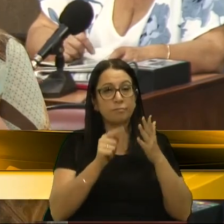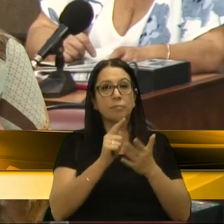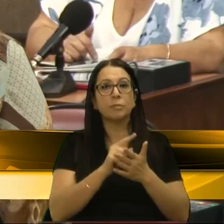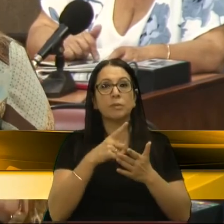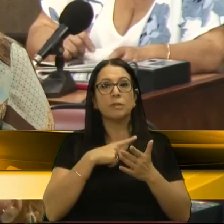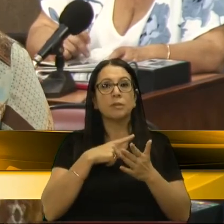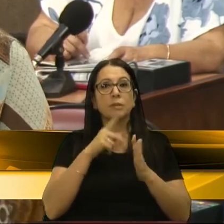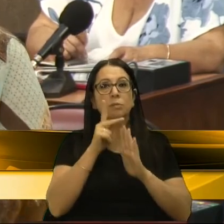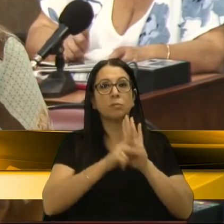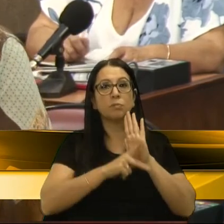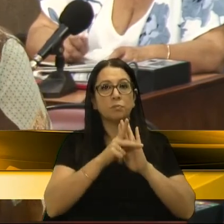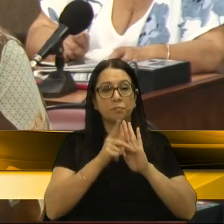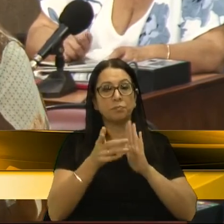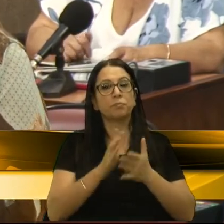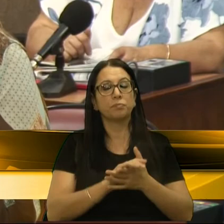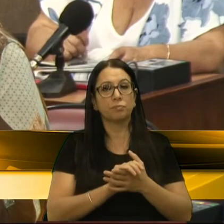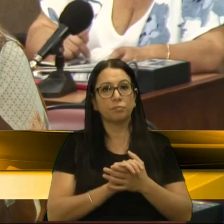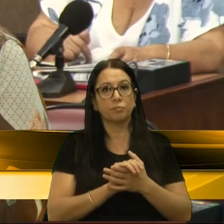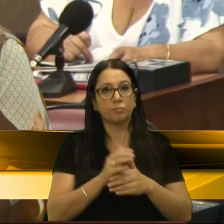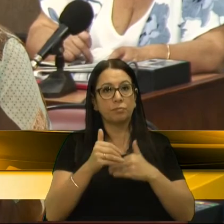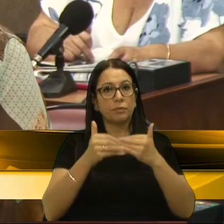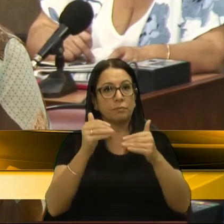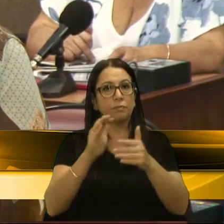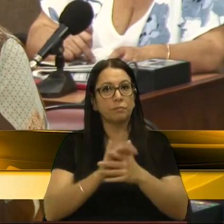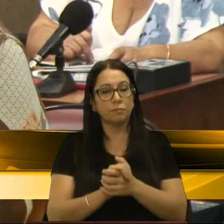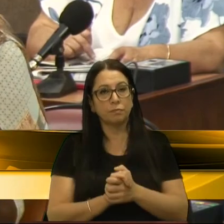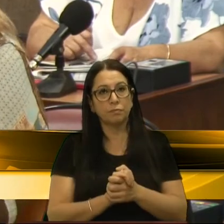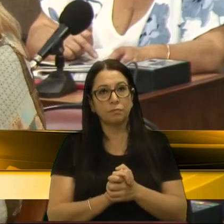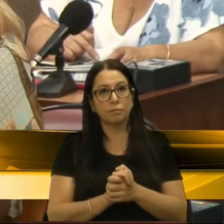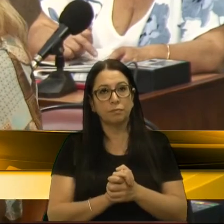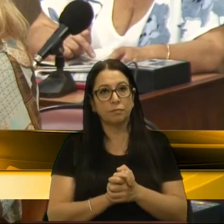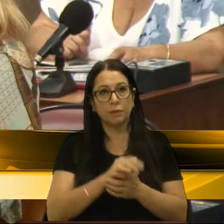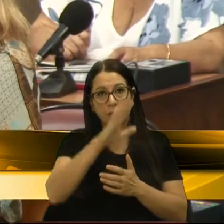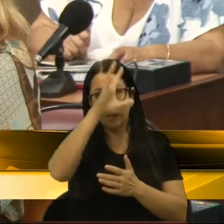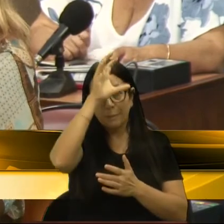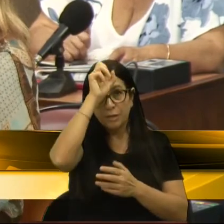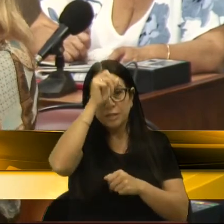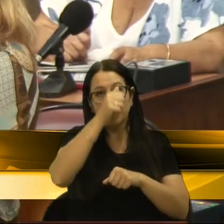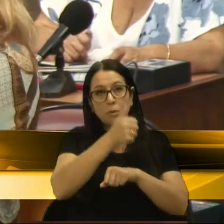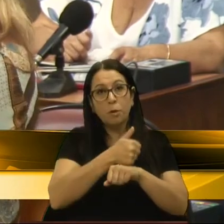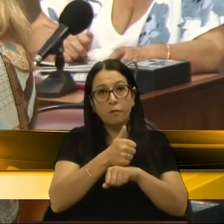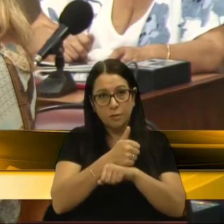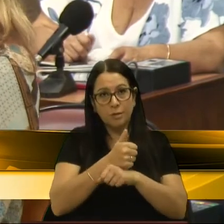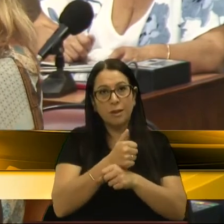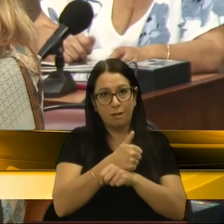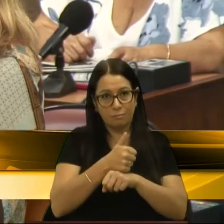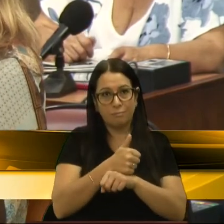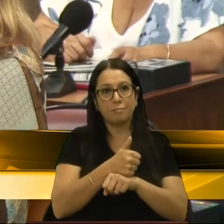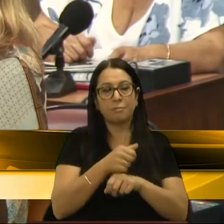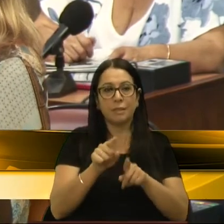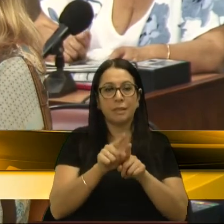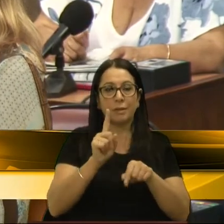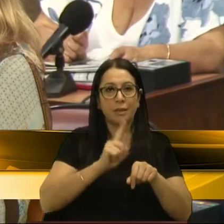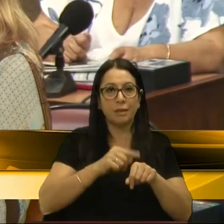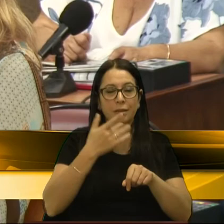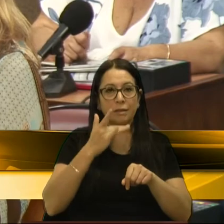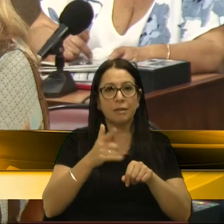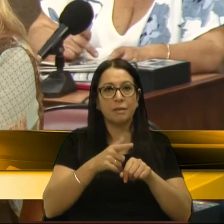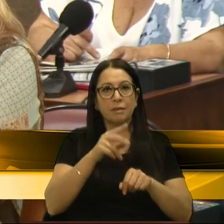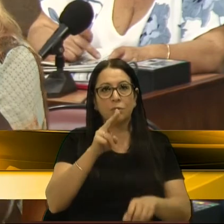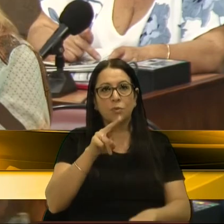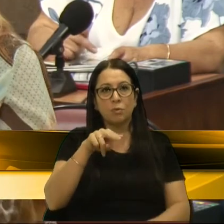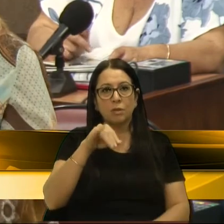temos projetos em andamento em relação à aprendizagem profissional. Hoje à tarde teremos um momento lá na